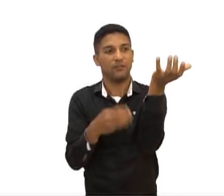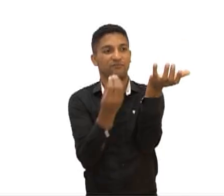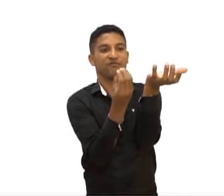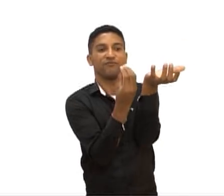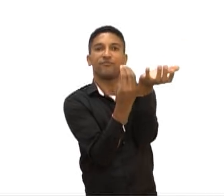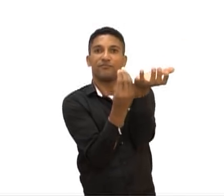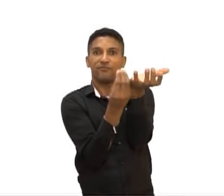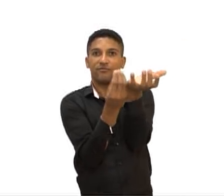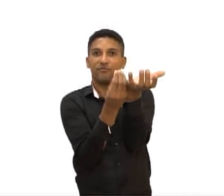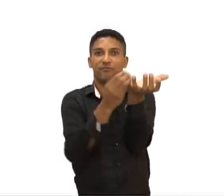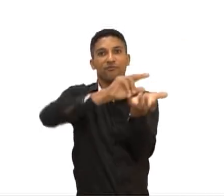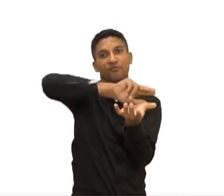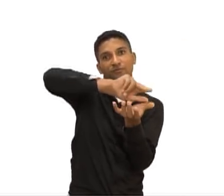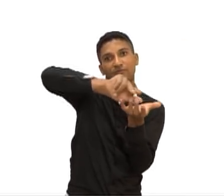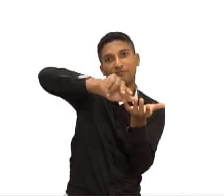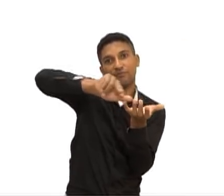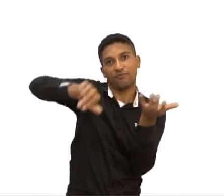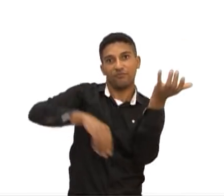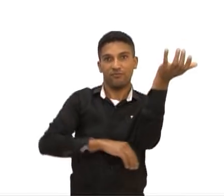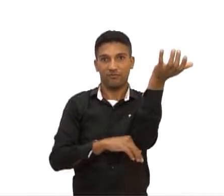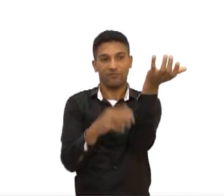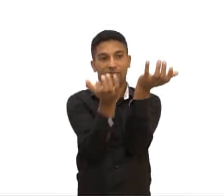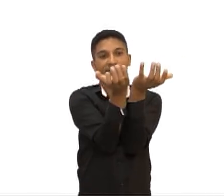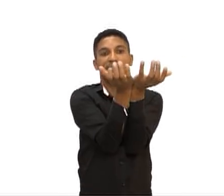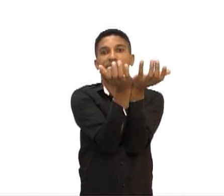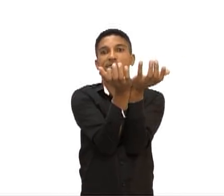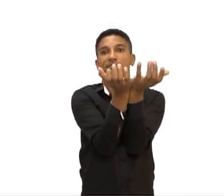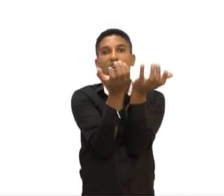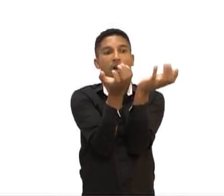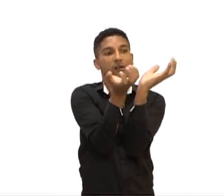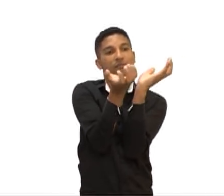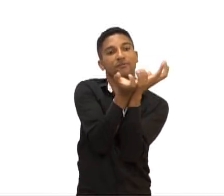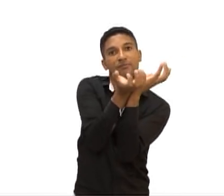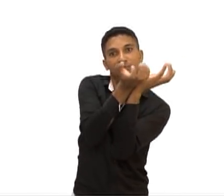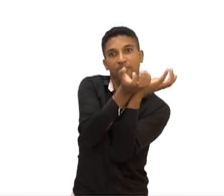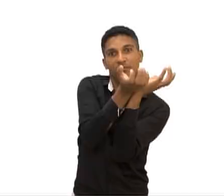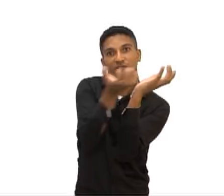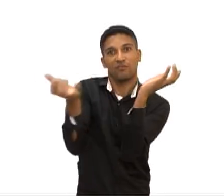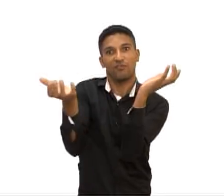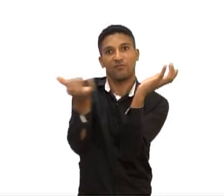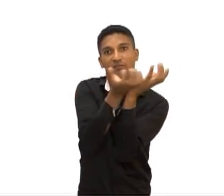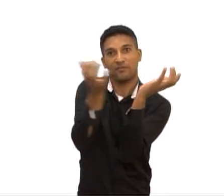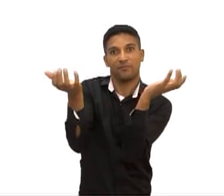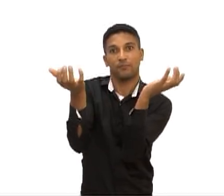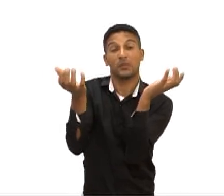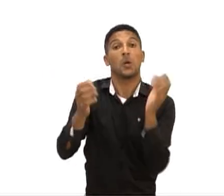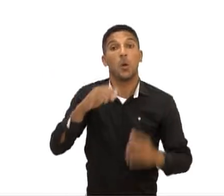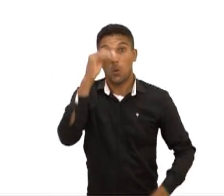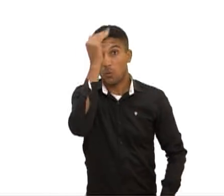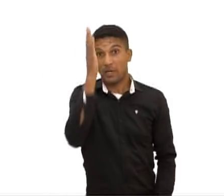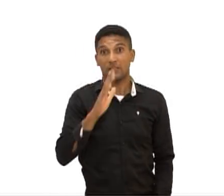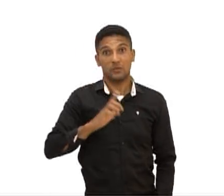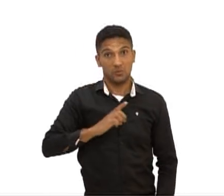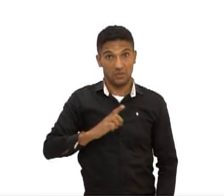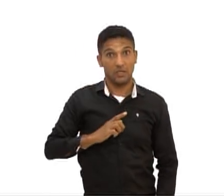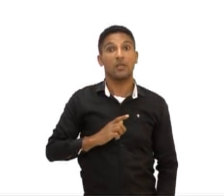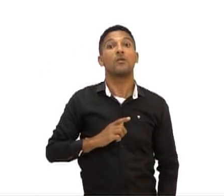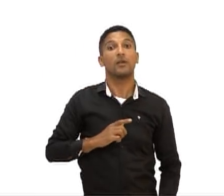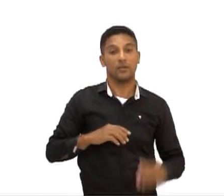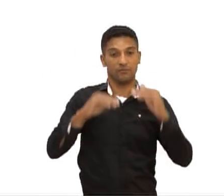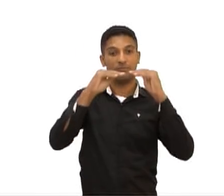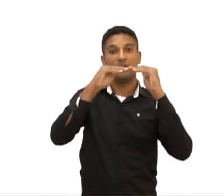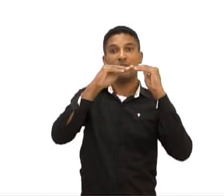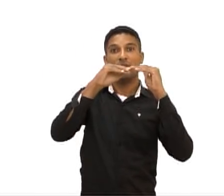o Brasil ele apresenta uma grande variedade de formas de relevo e tipos de clima. Dependendo da interação entre